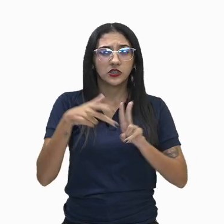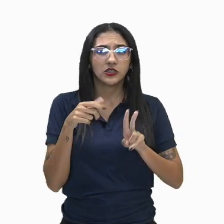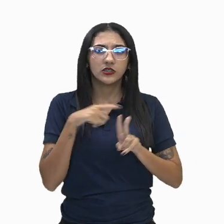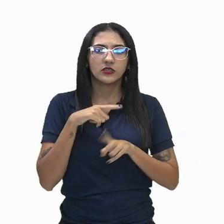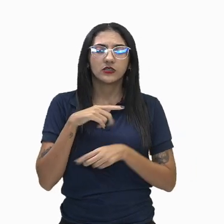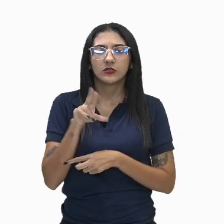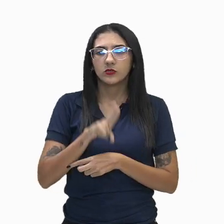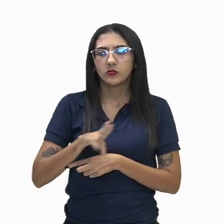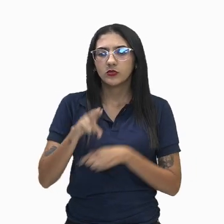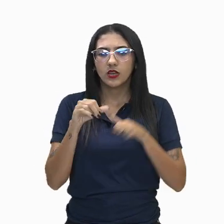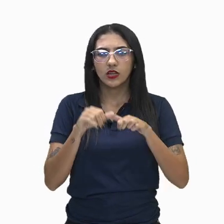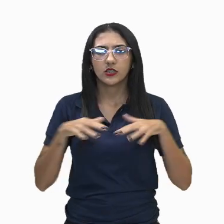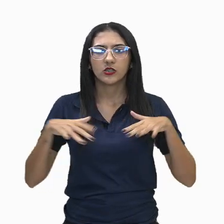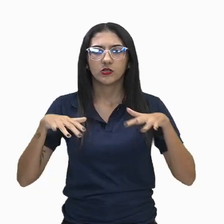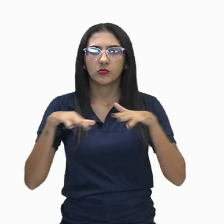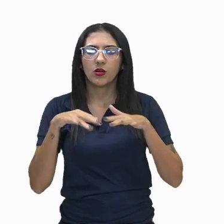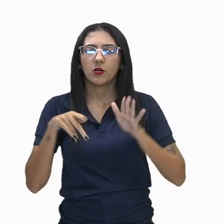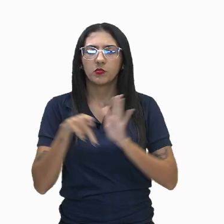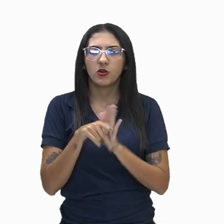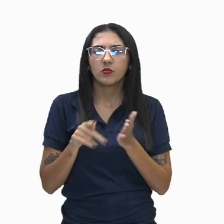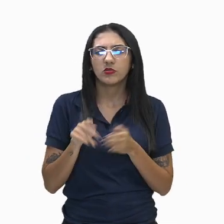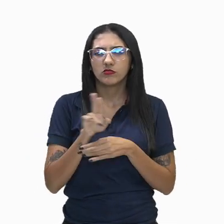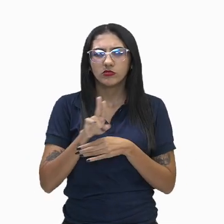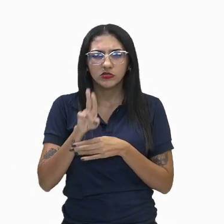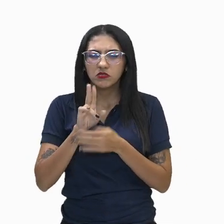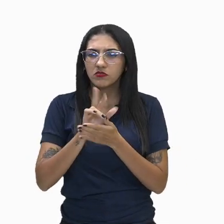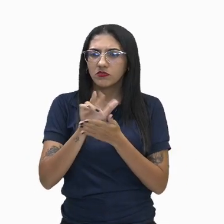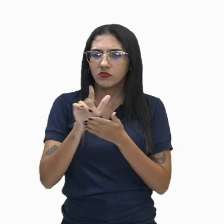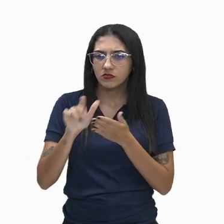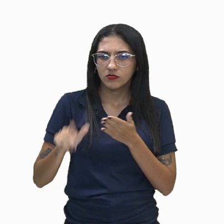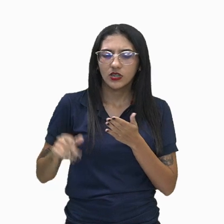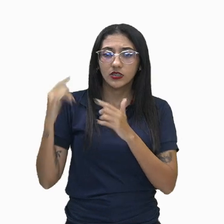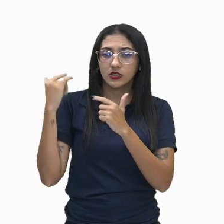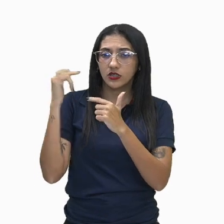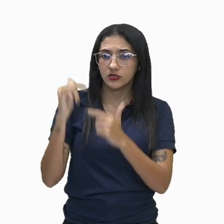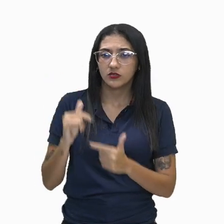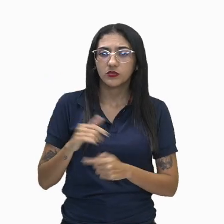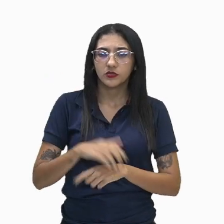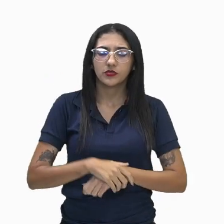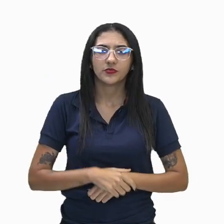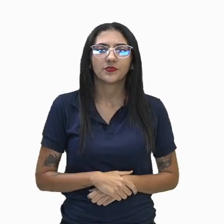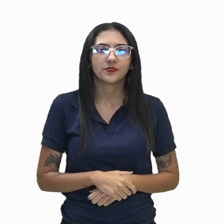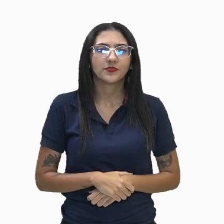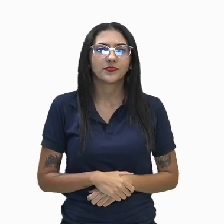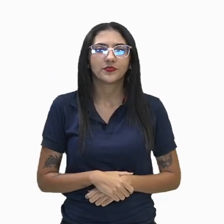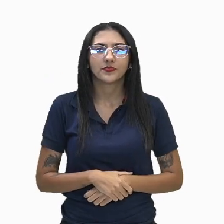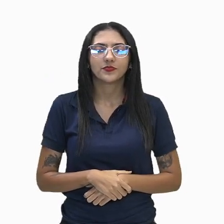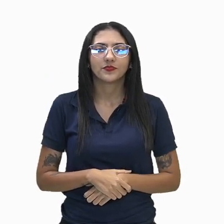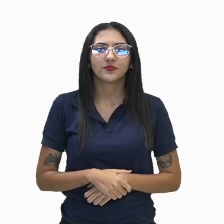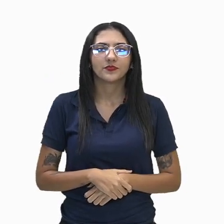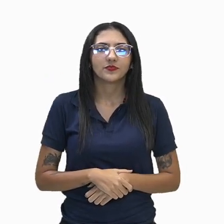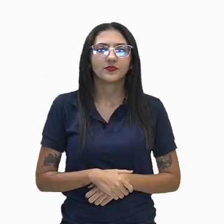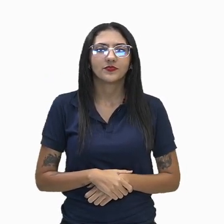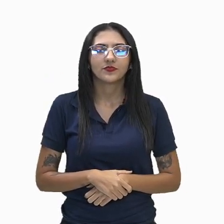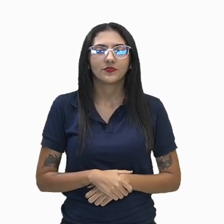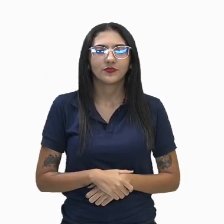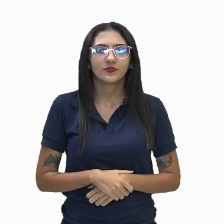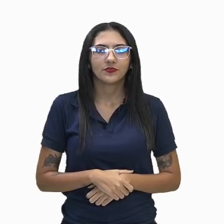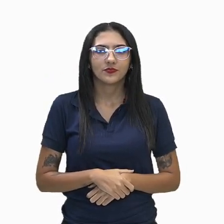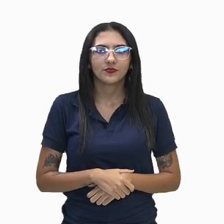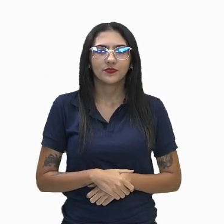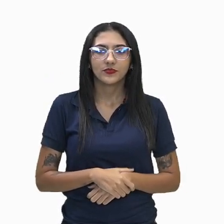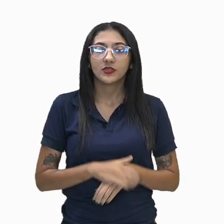os rituais aí da tucandeira, da menina moça, como acontece aqui no estado do Amazonas, ok? Temos também